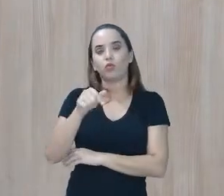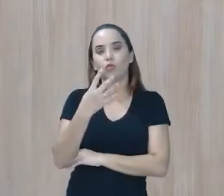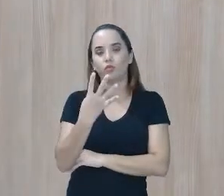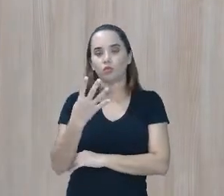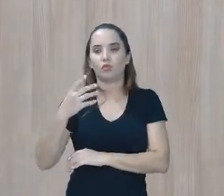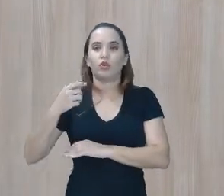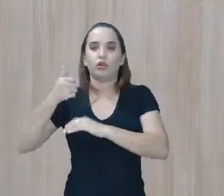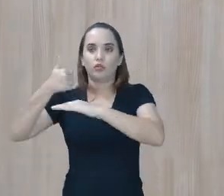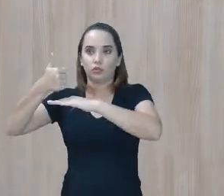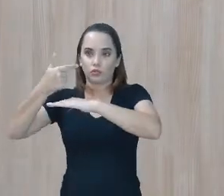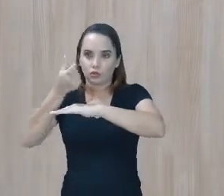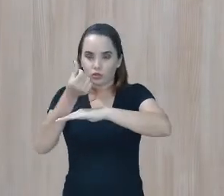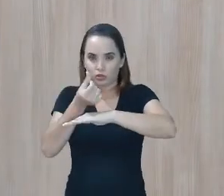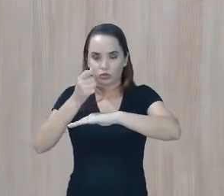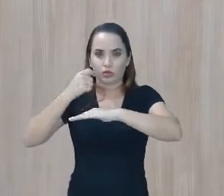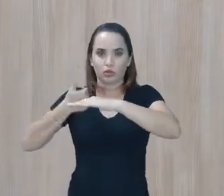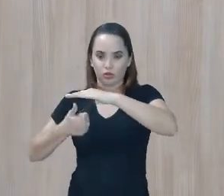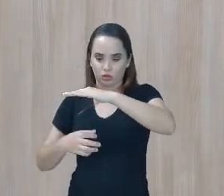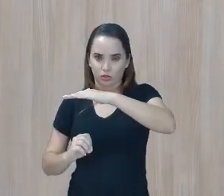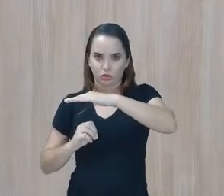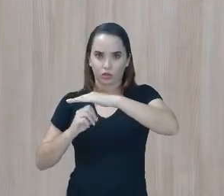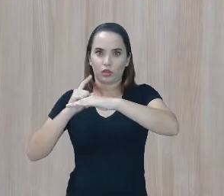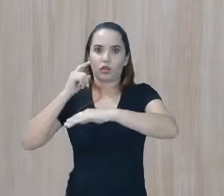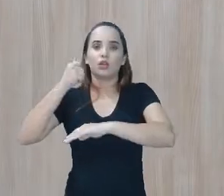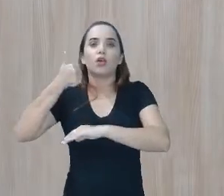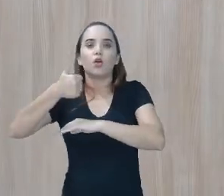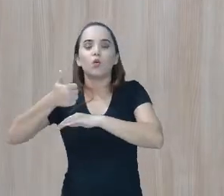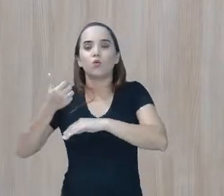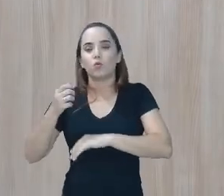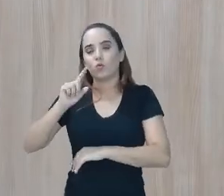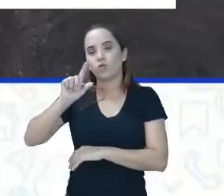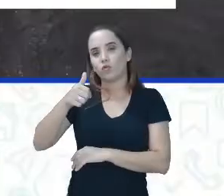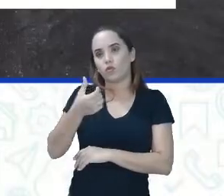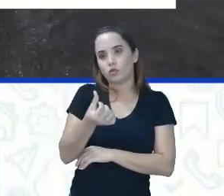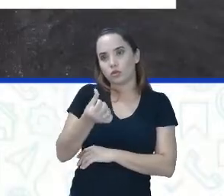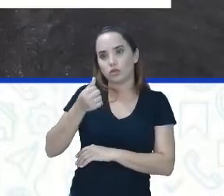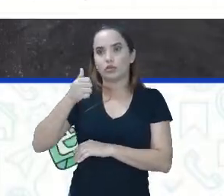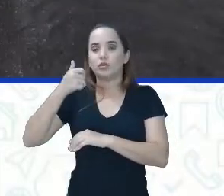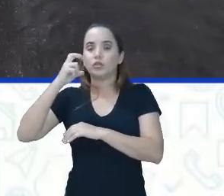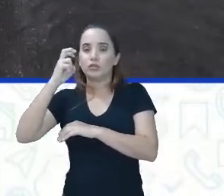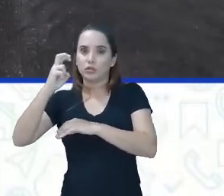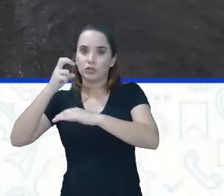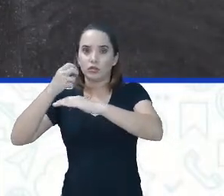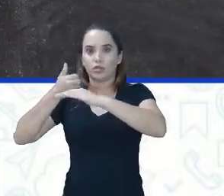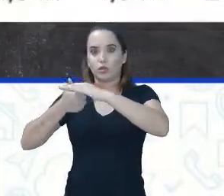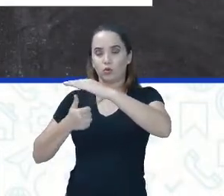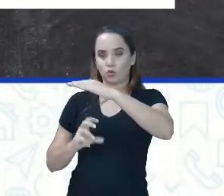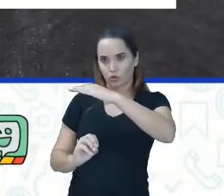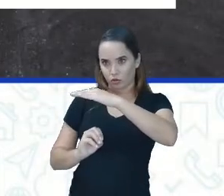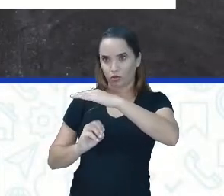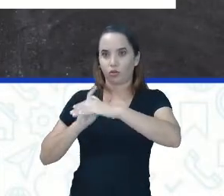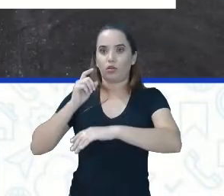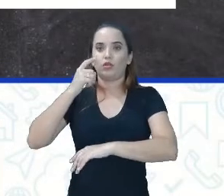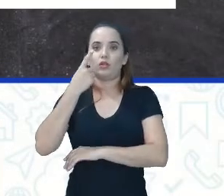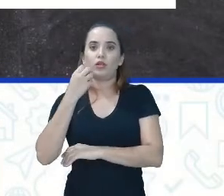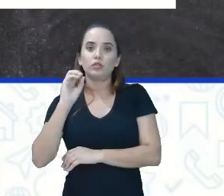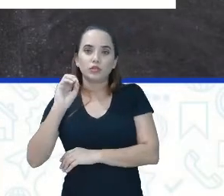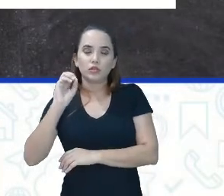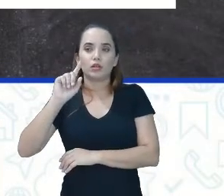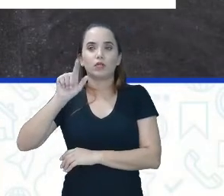16 sobre 10 vai ser um 1,6. E 5 sobre 10 vai estar aqui, que vai ser